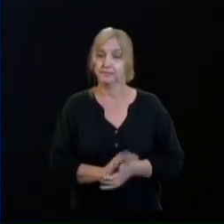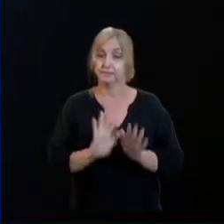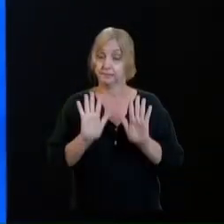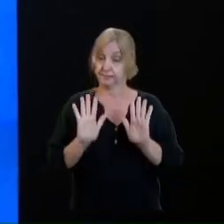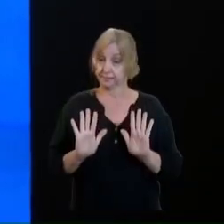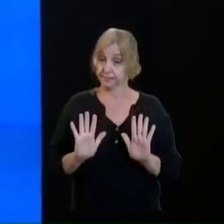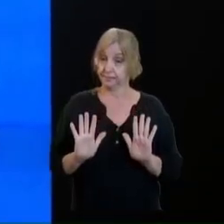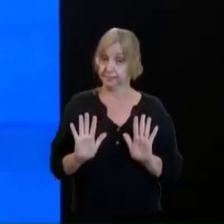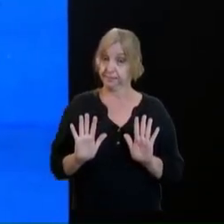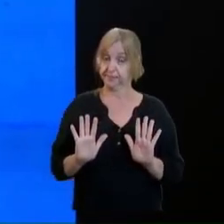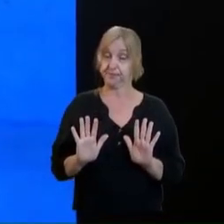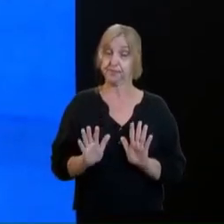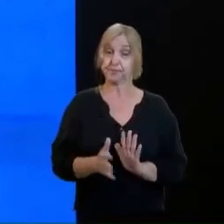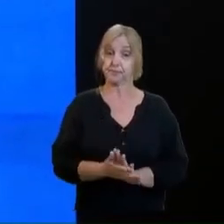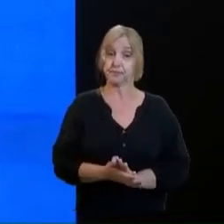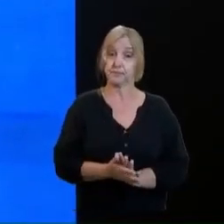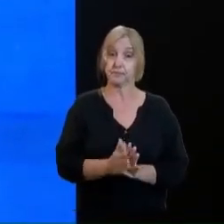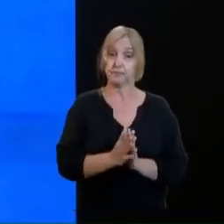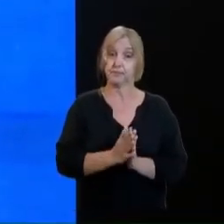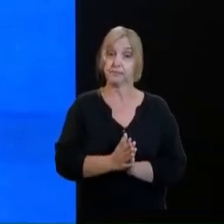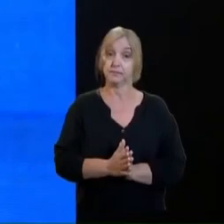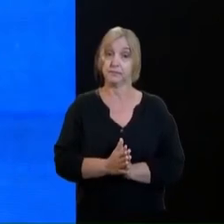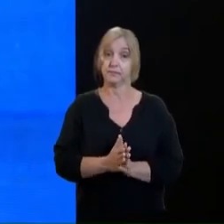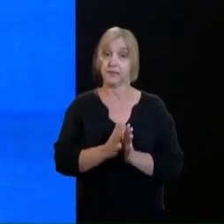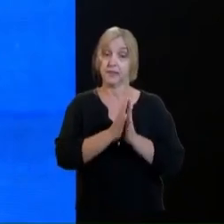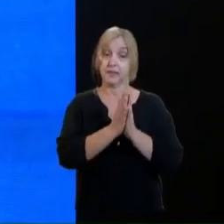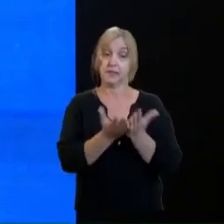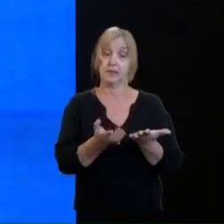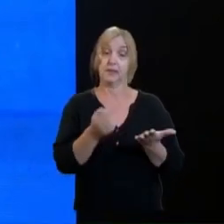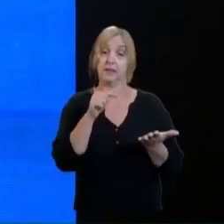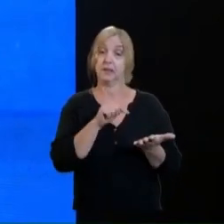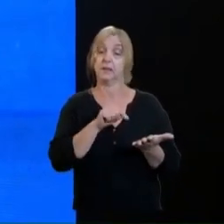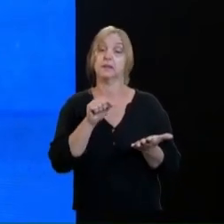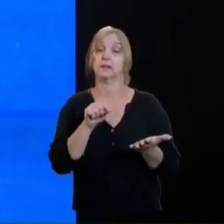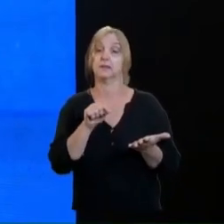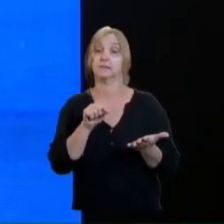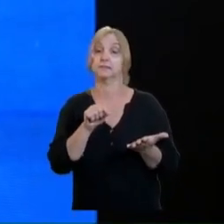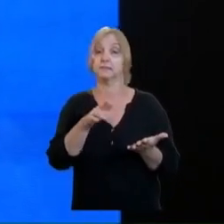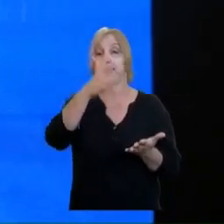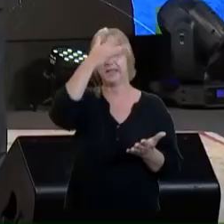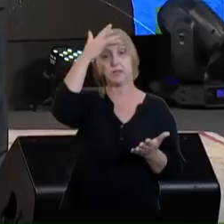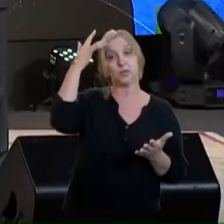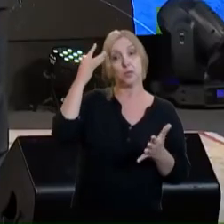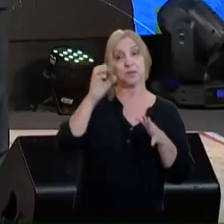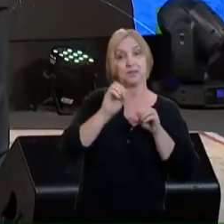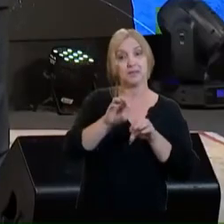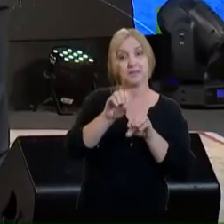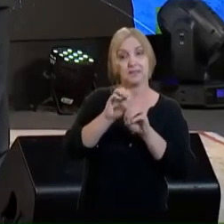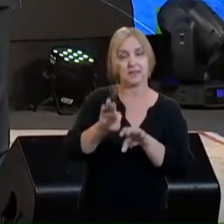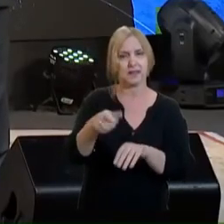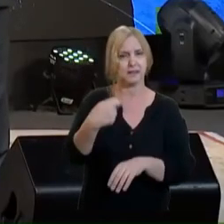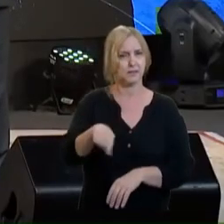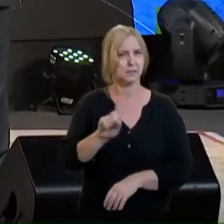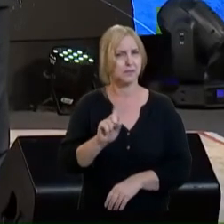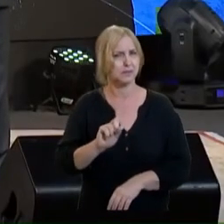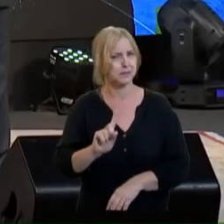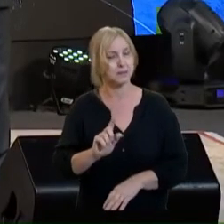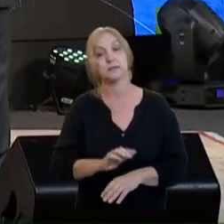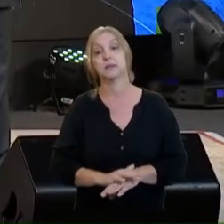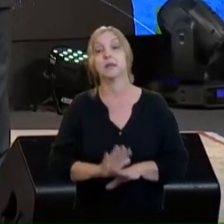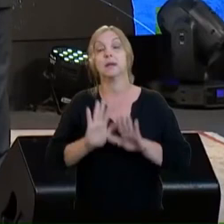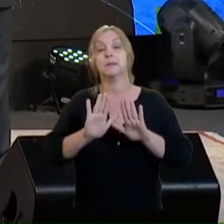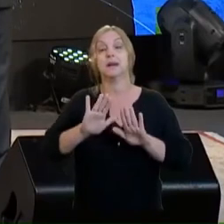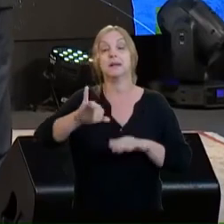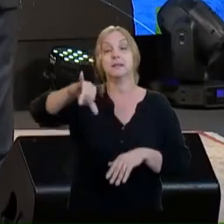Aqui diz, e não tem necessidade de que alguém vos ensine, mas como a